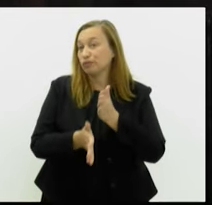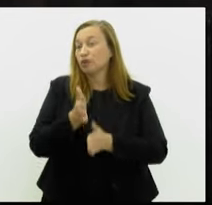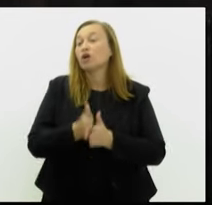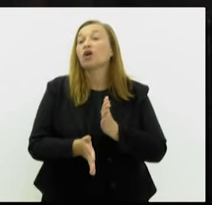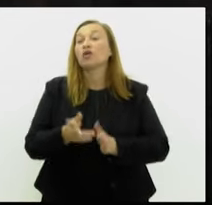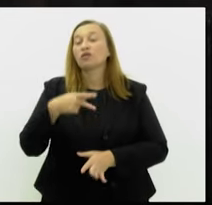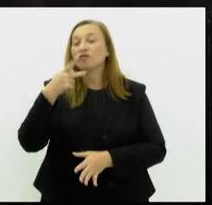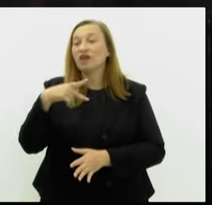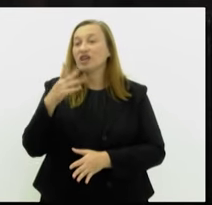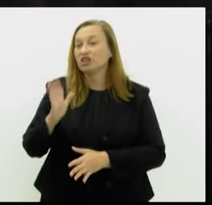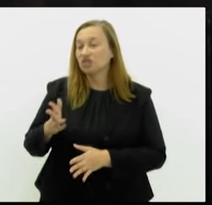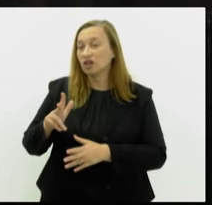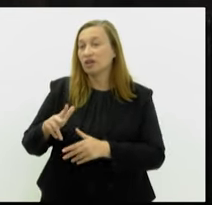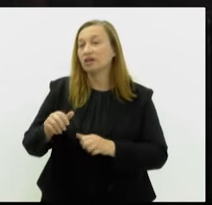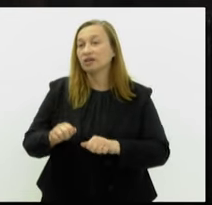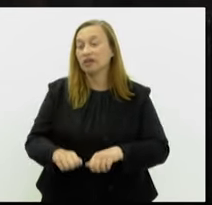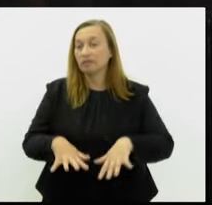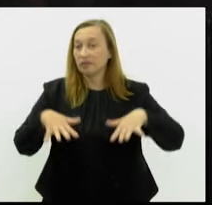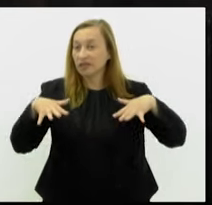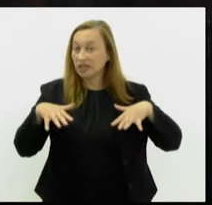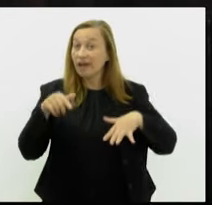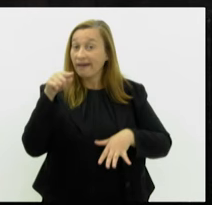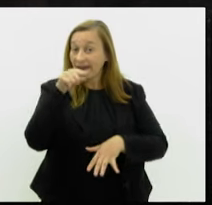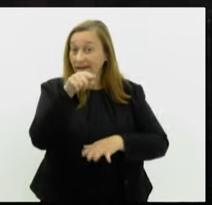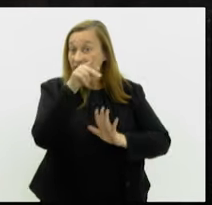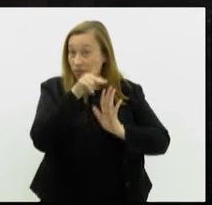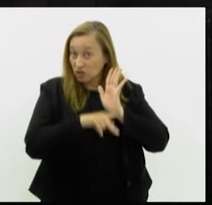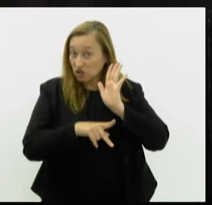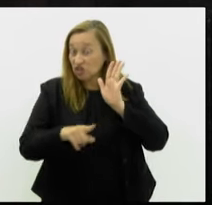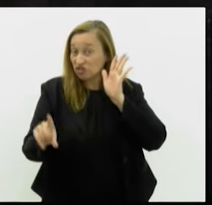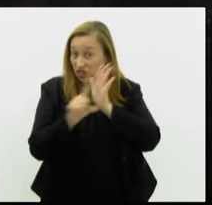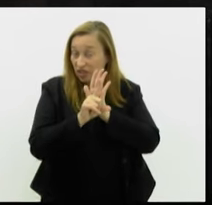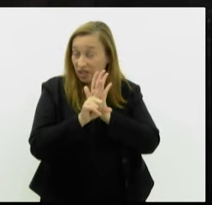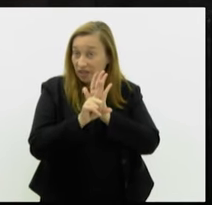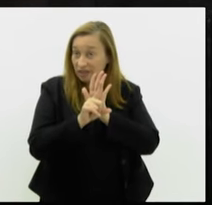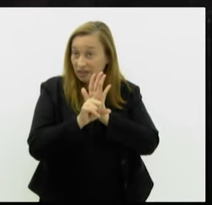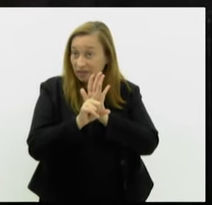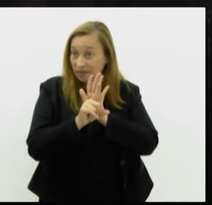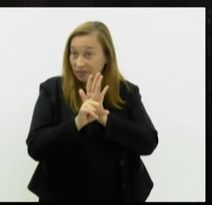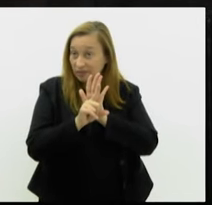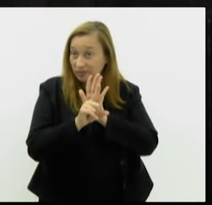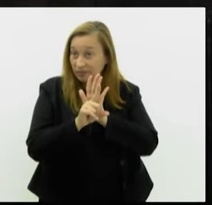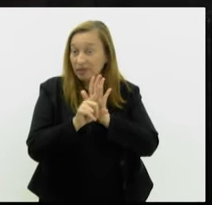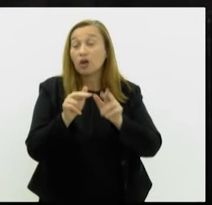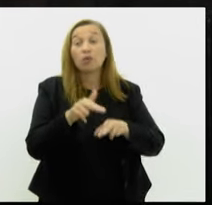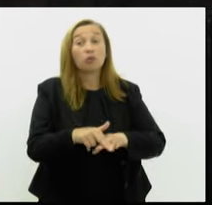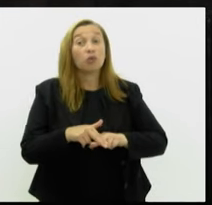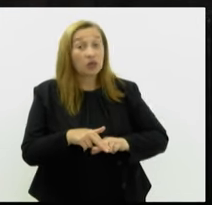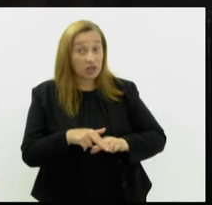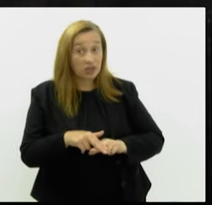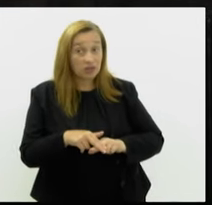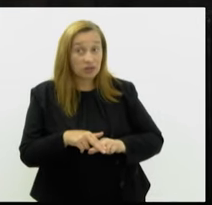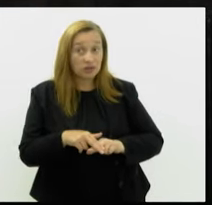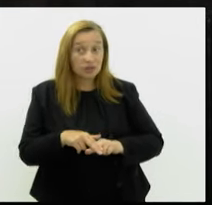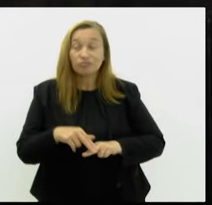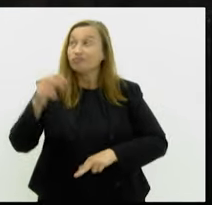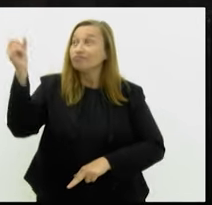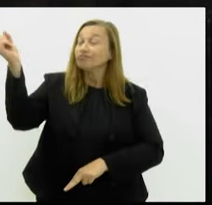falei ali em plenário, este projeto de lei, por isso que ele é inspirado,